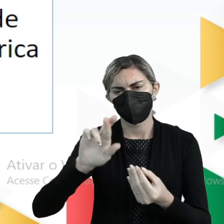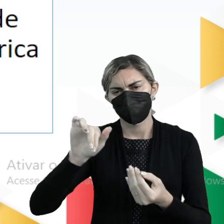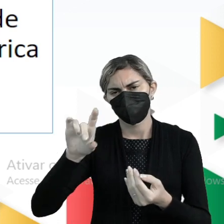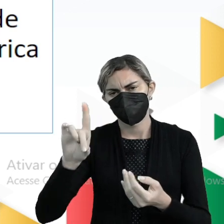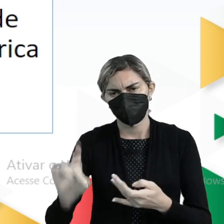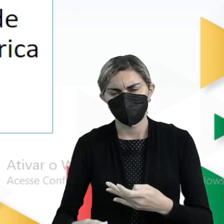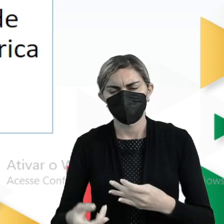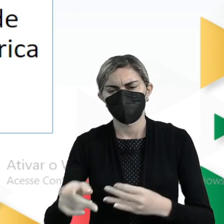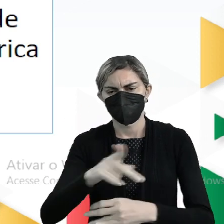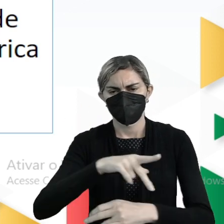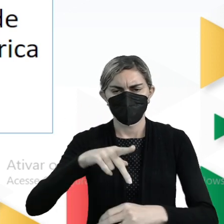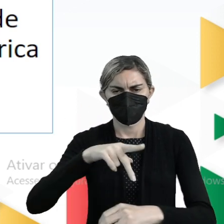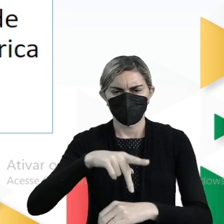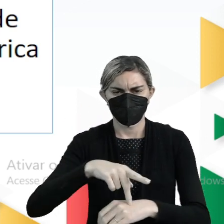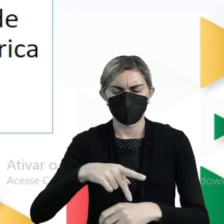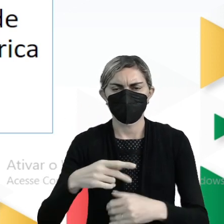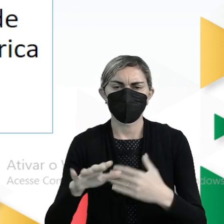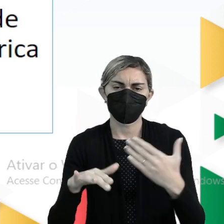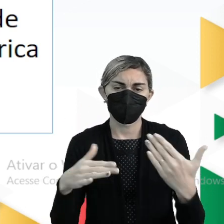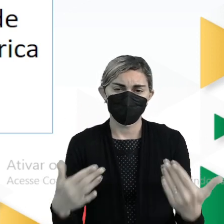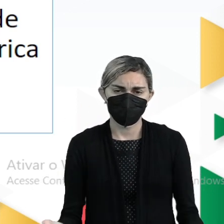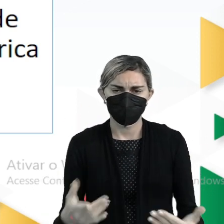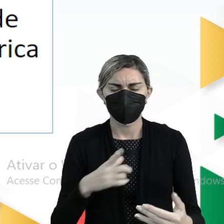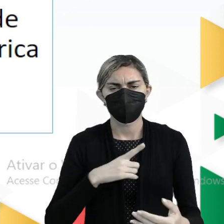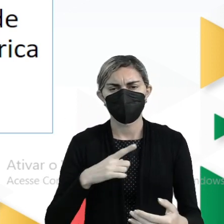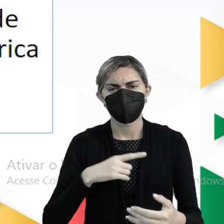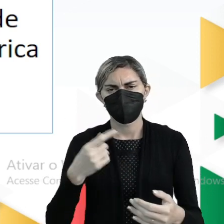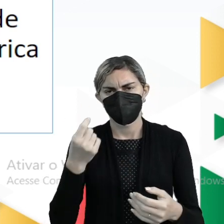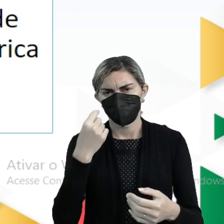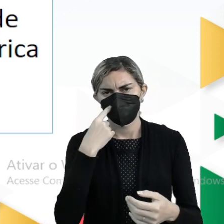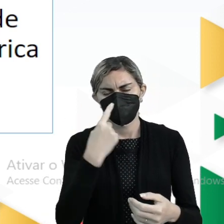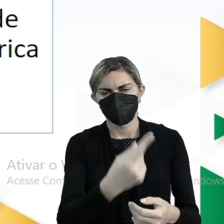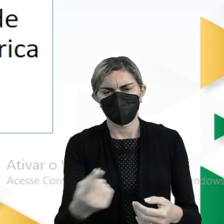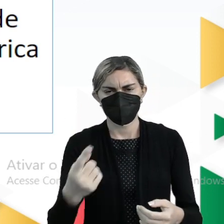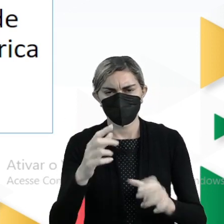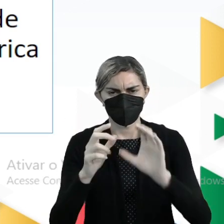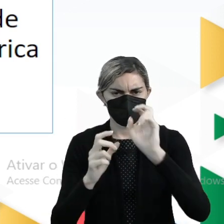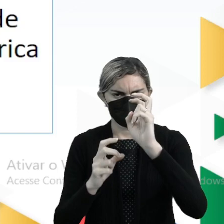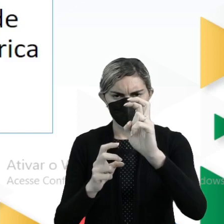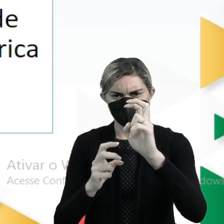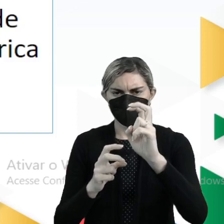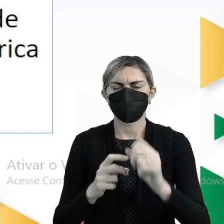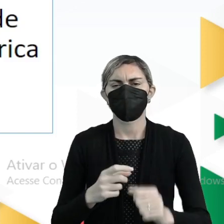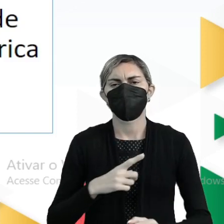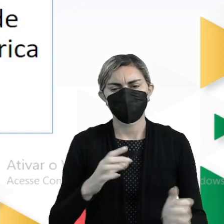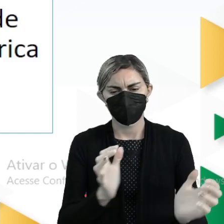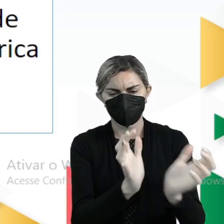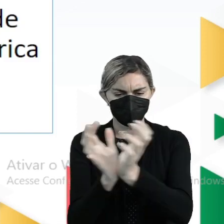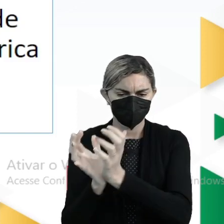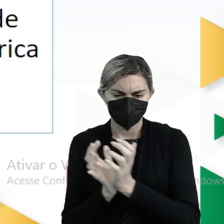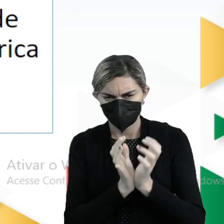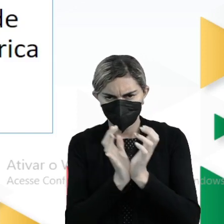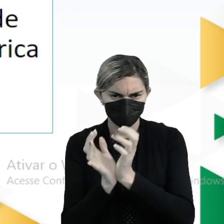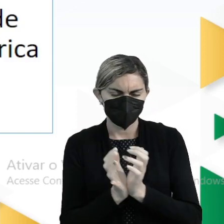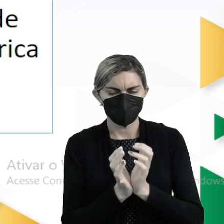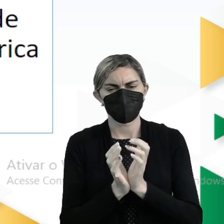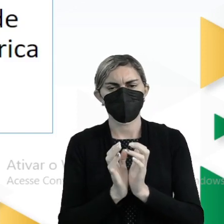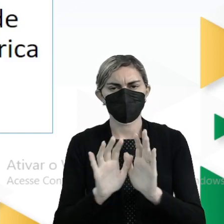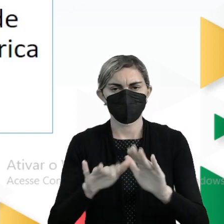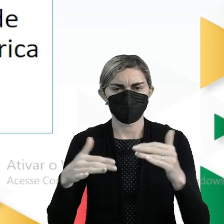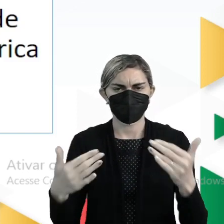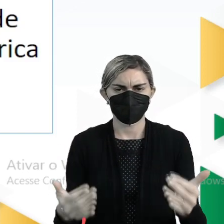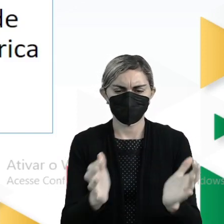ou os países BRICS, ou seja, alternativamente, como os 5 grandes grupos ou 5 grandes.